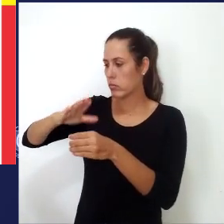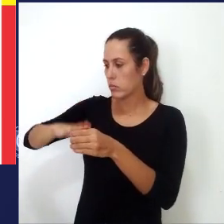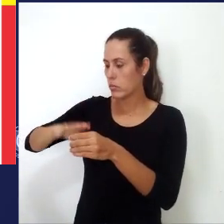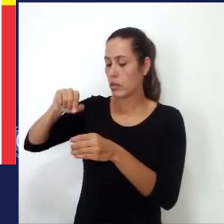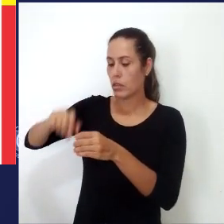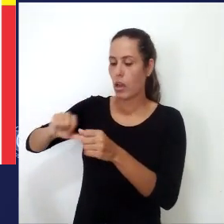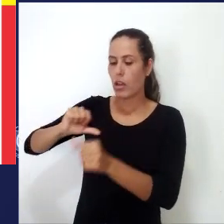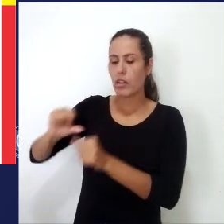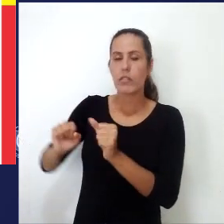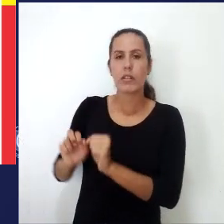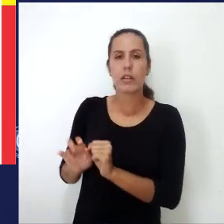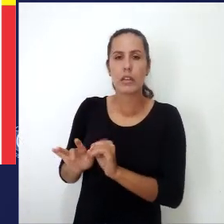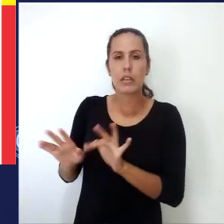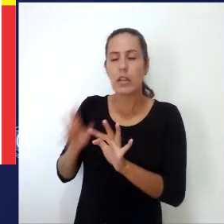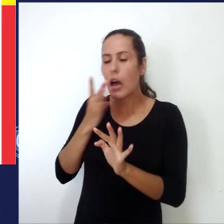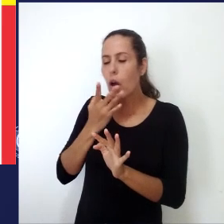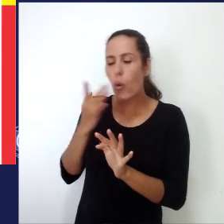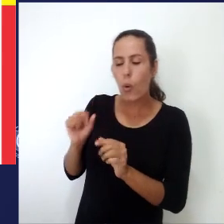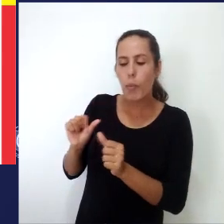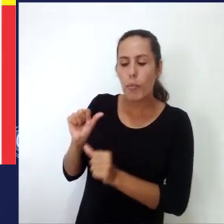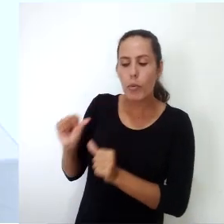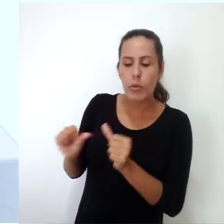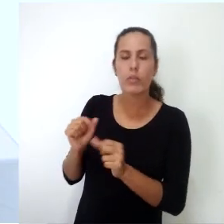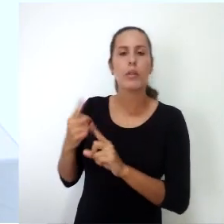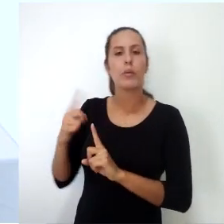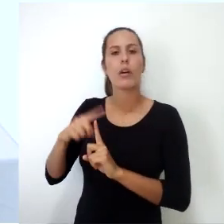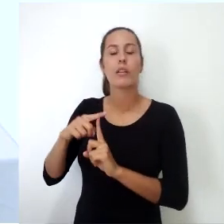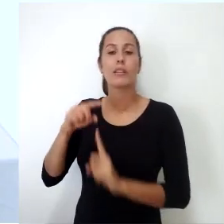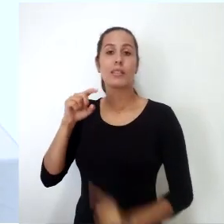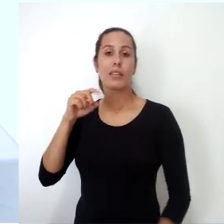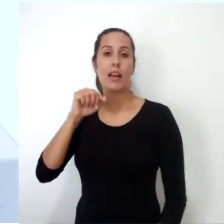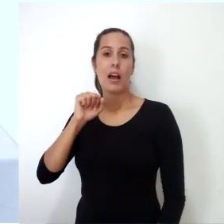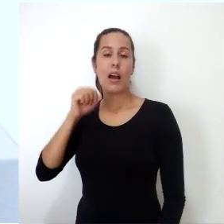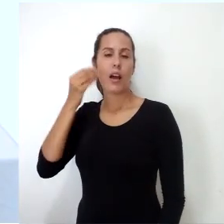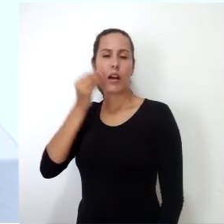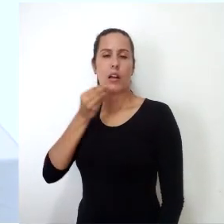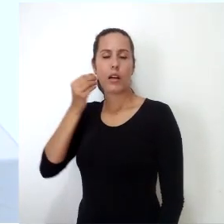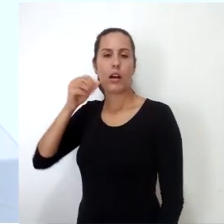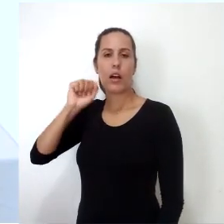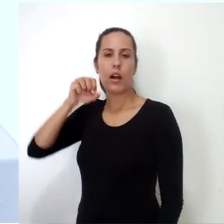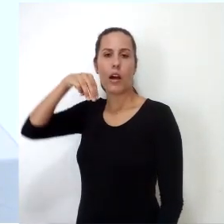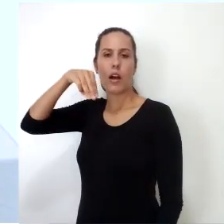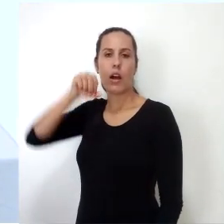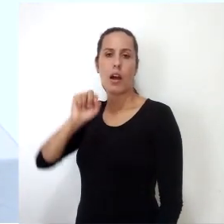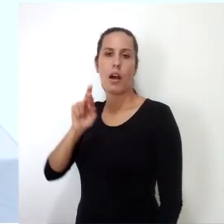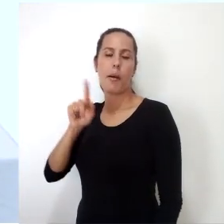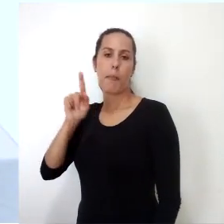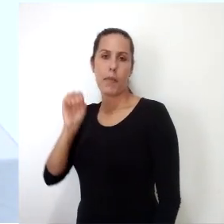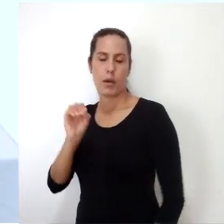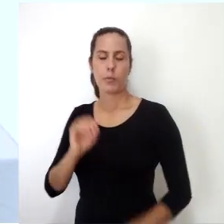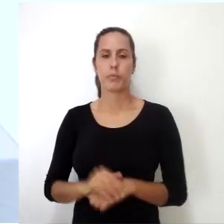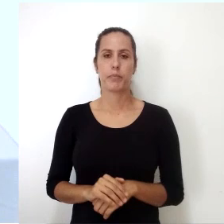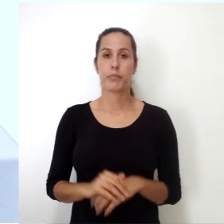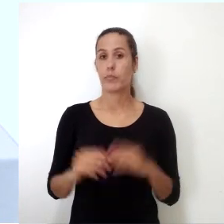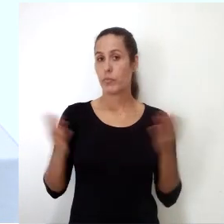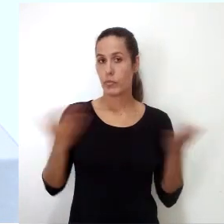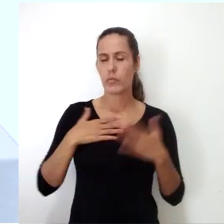vai se tornar um tônico, né, bem amargo. E agora eu gostaria de falar sobre os